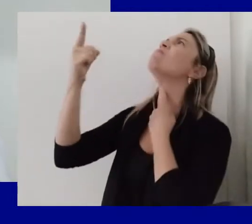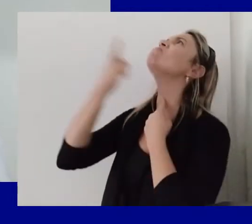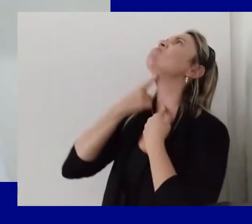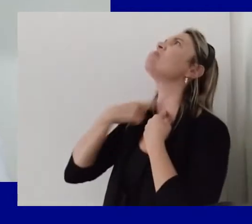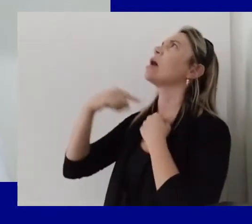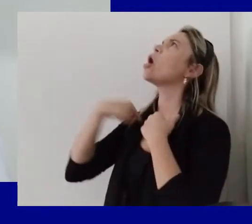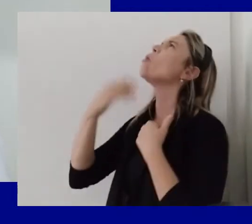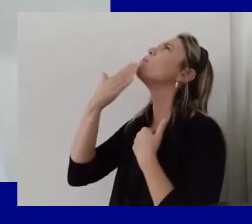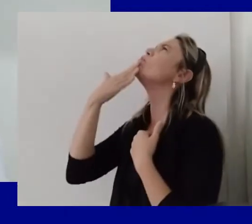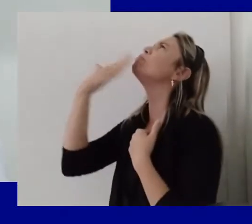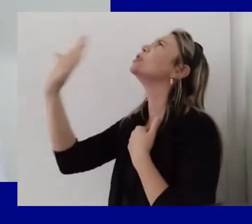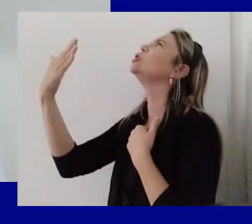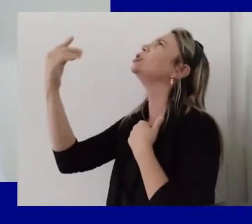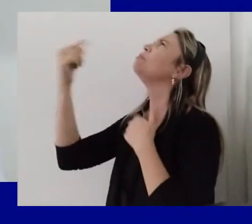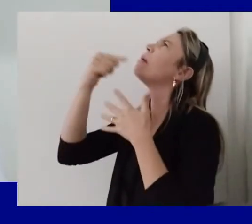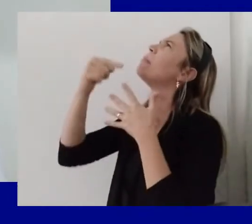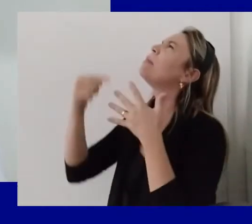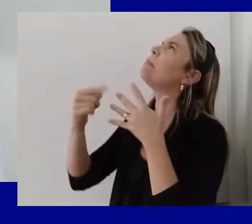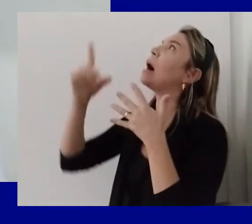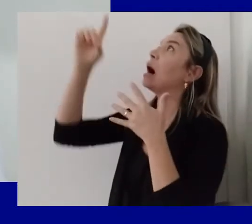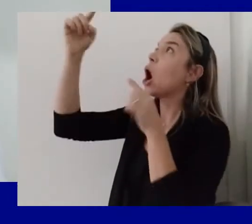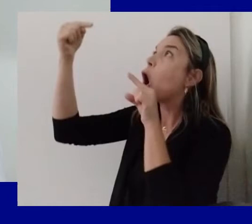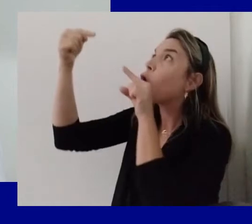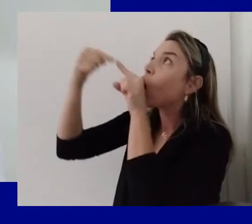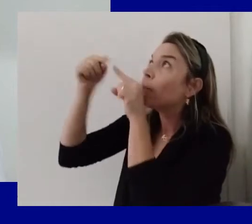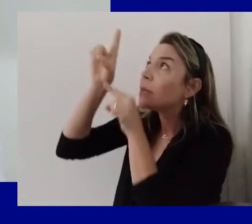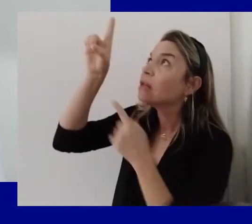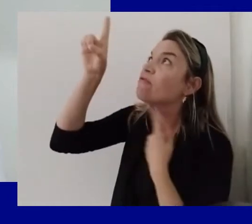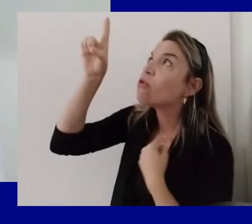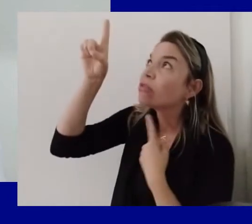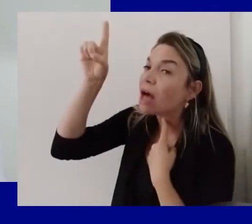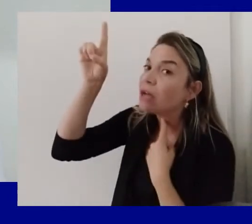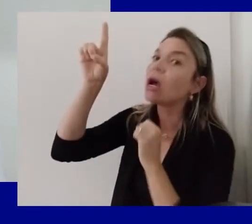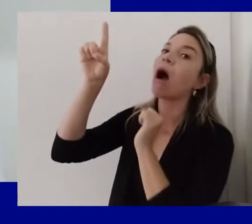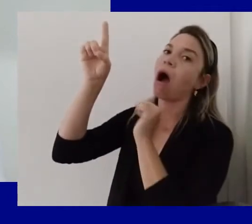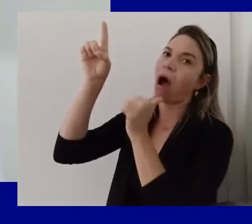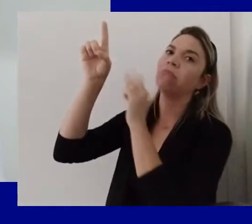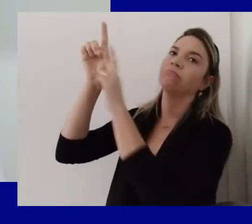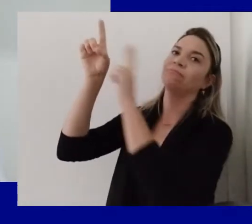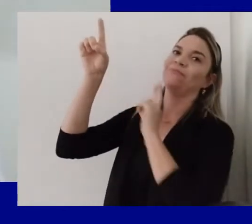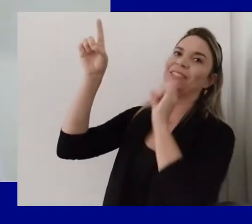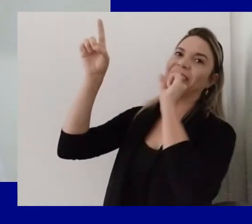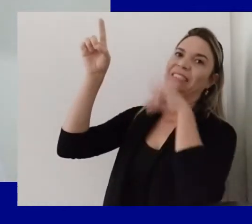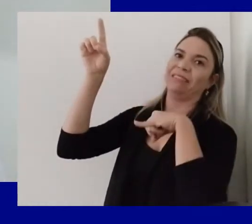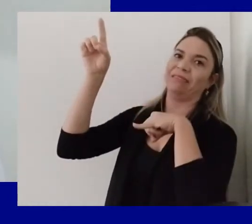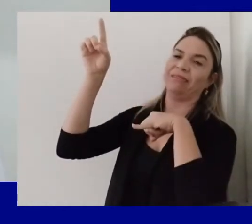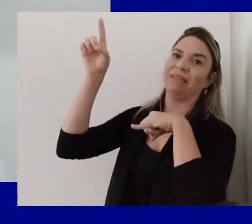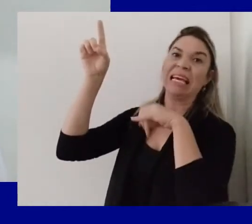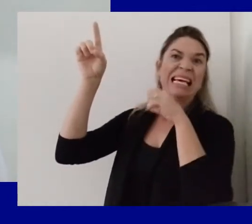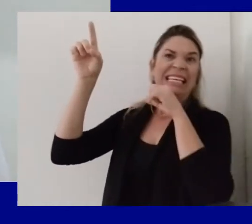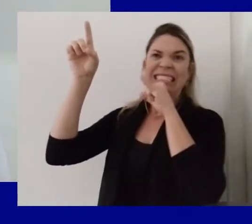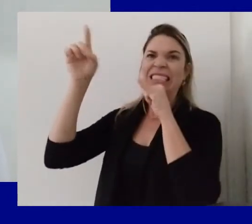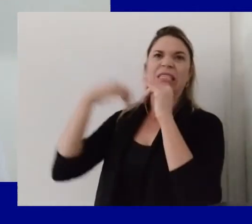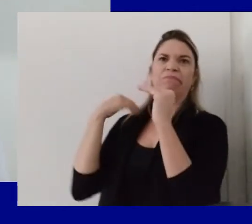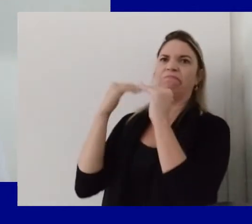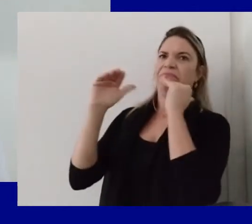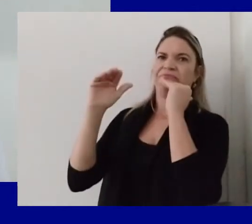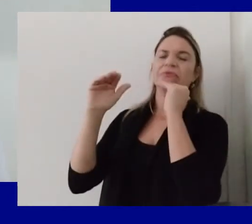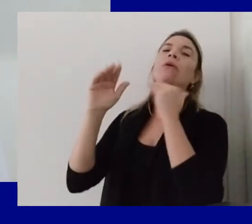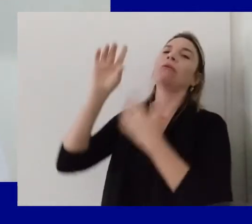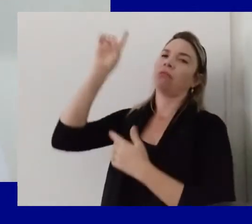para glorificarmos através de alguma circunstância o seu nome. Então precisamos exercitar